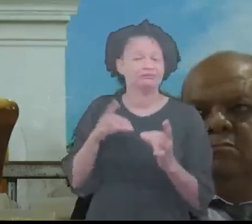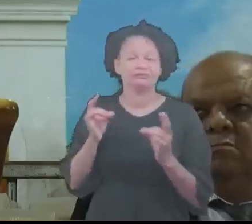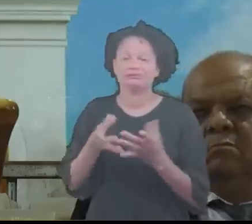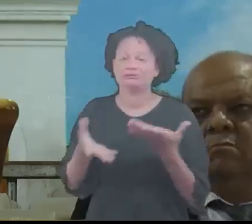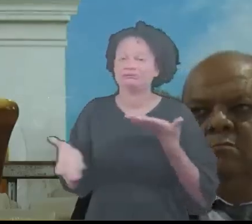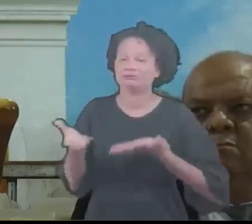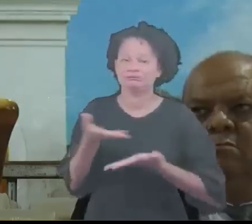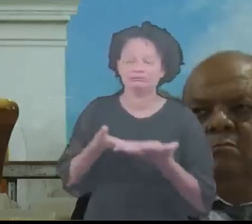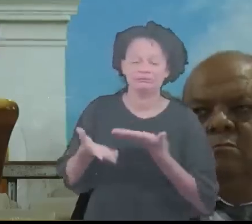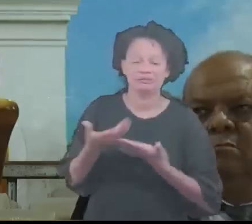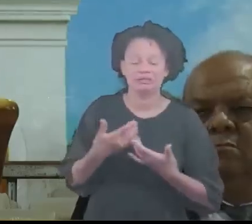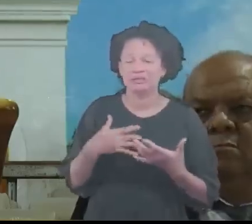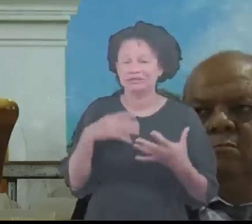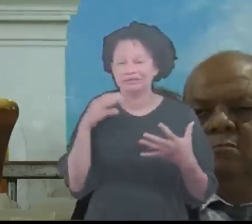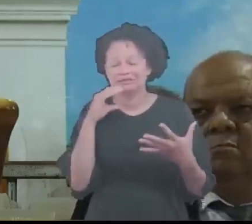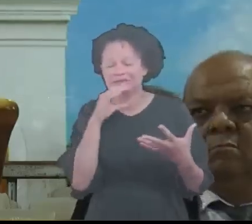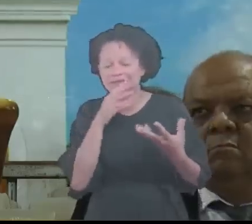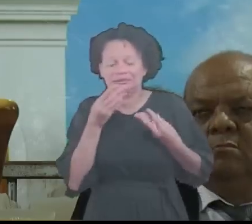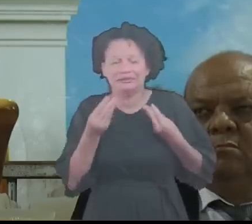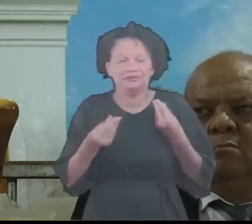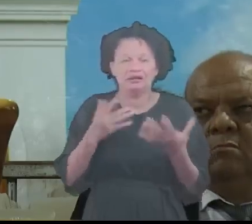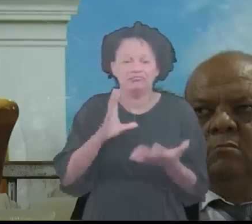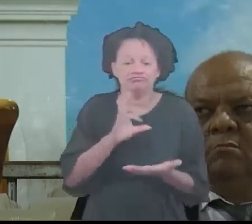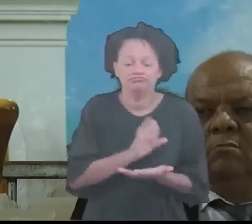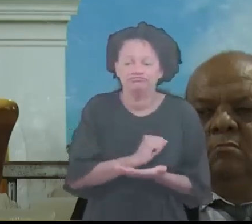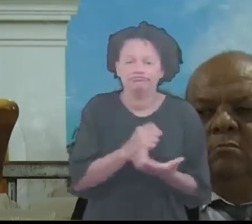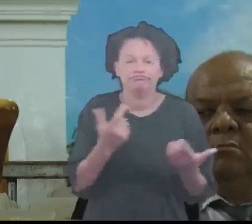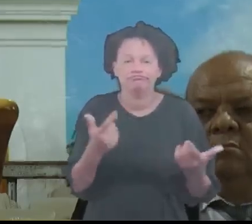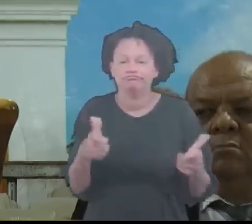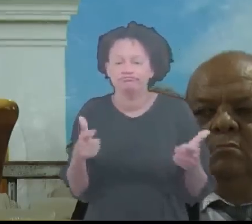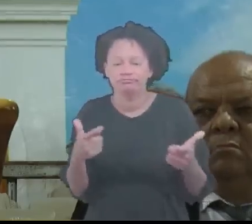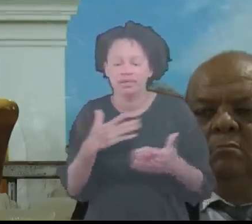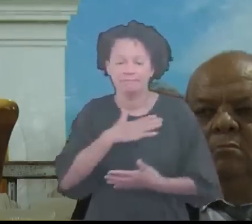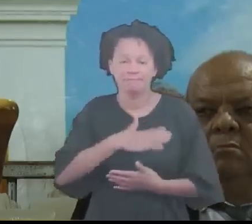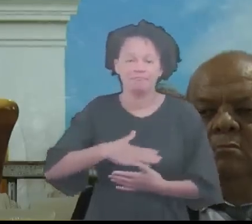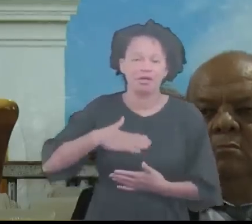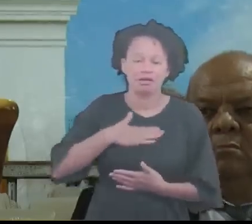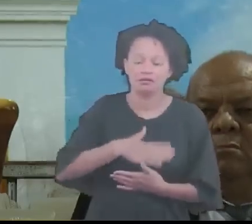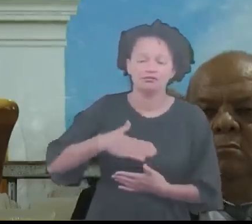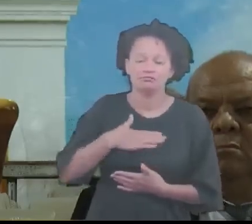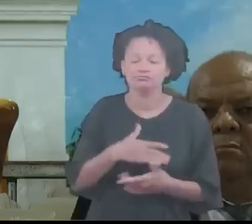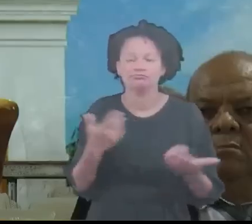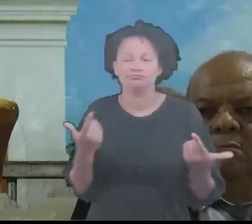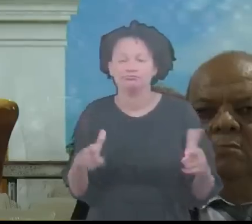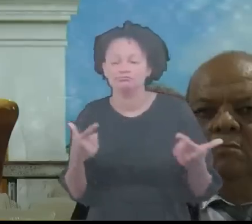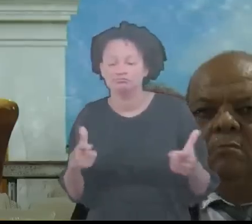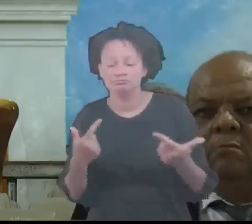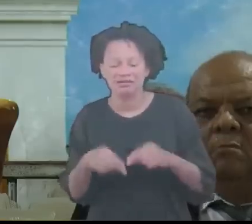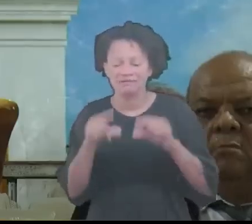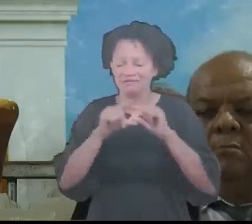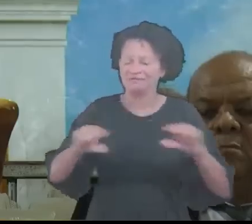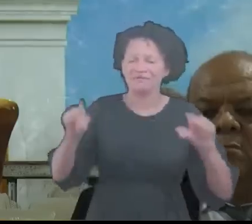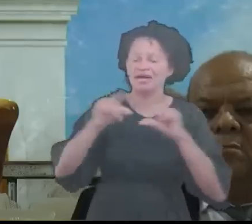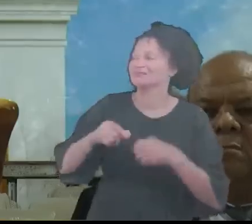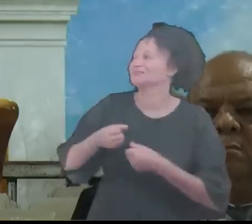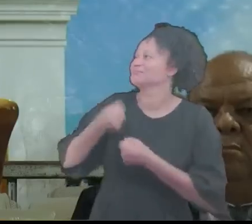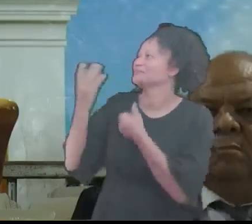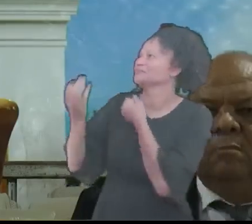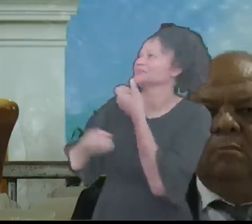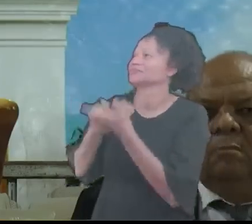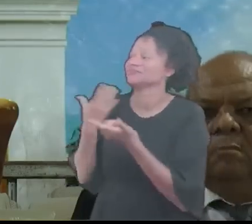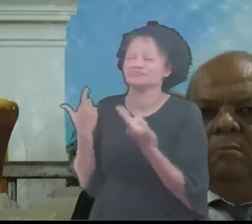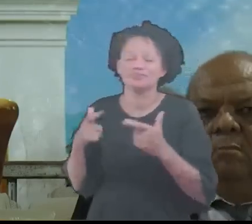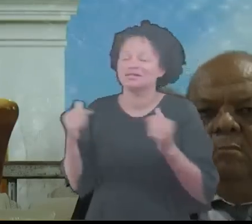há aquele fervor, não há aquele amor, não há aquele prazer, não há aquelas frases, louvado seja Deus,